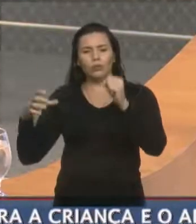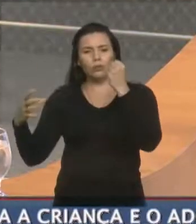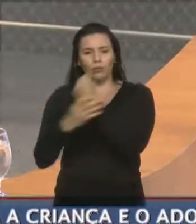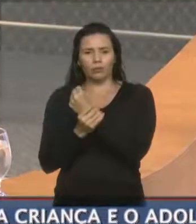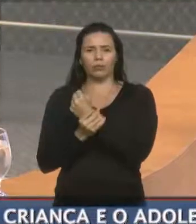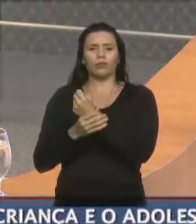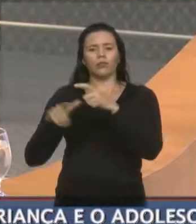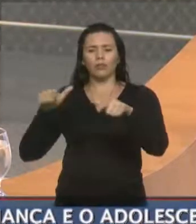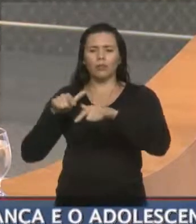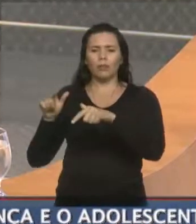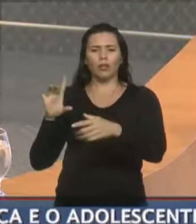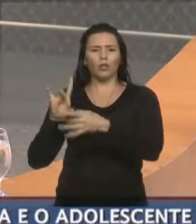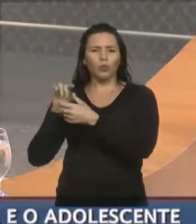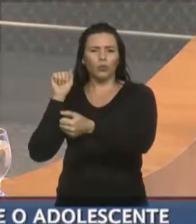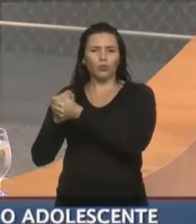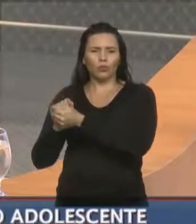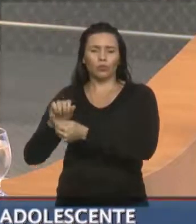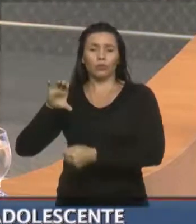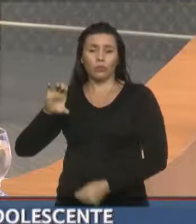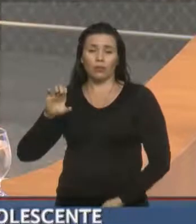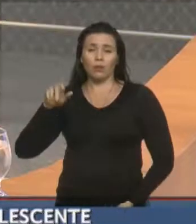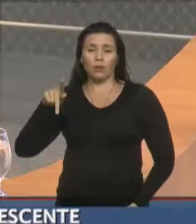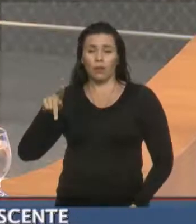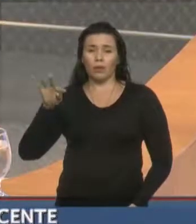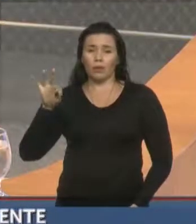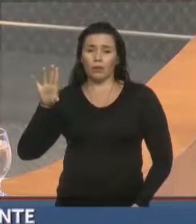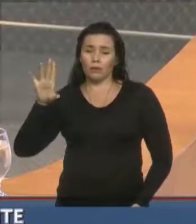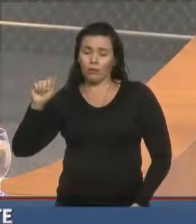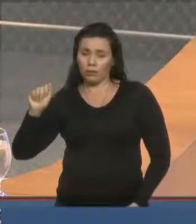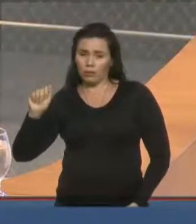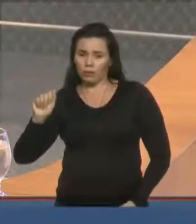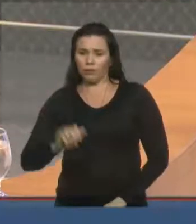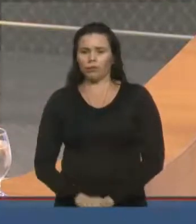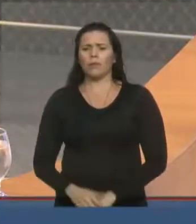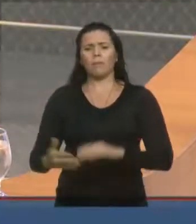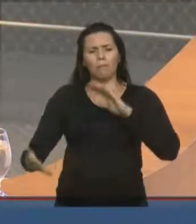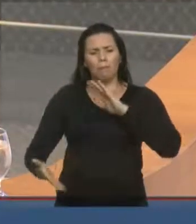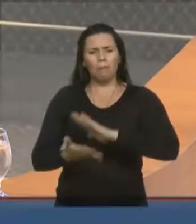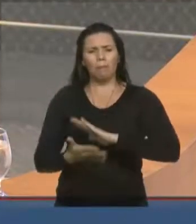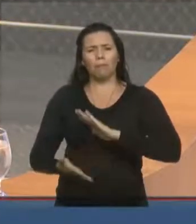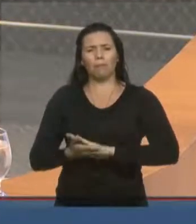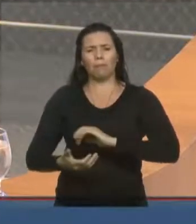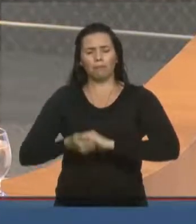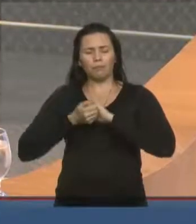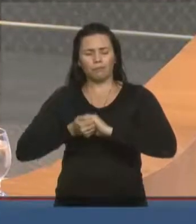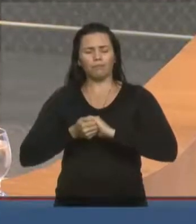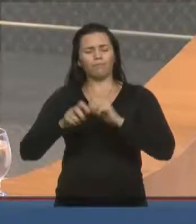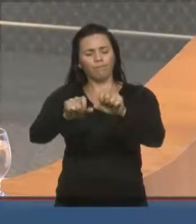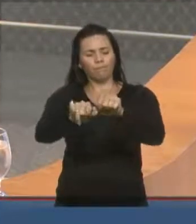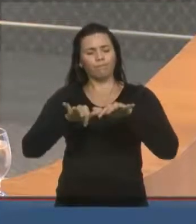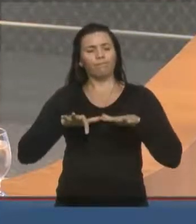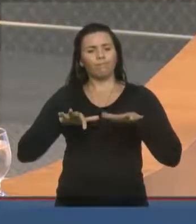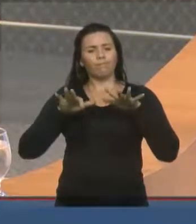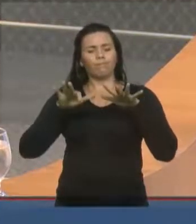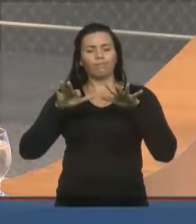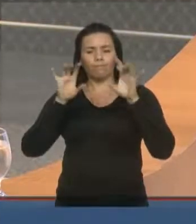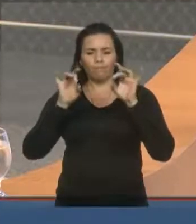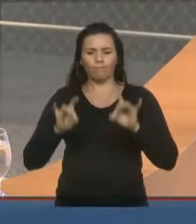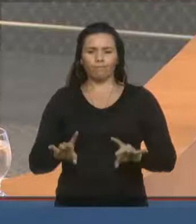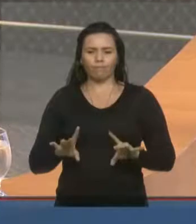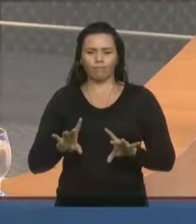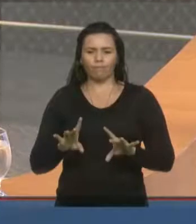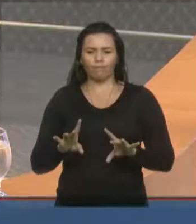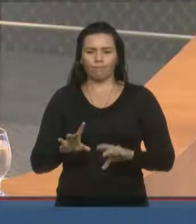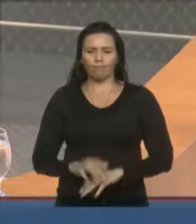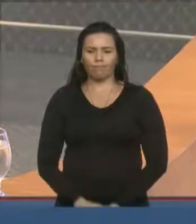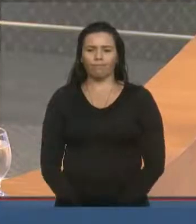função. Portanto, parabéns a todos vocês. Uma audiência como essa, uma sessão como essa, entra para o meu currículo, não apenas, mas